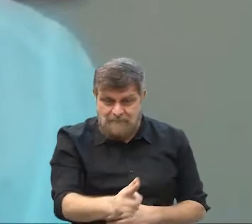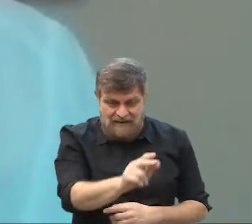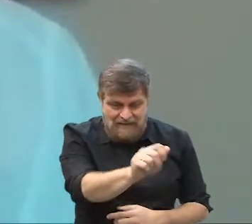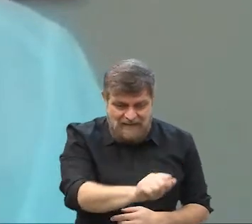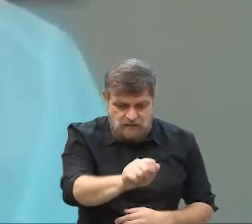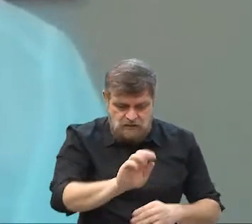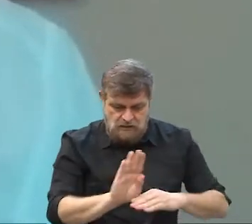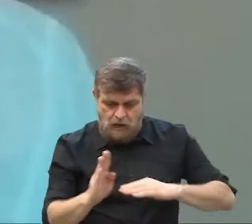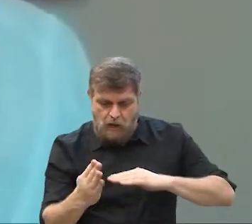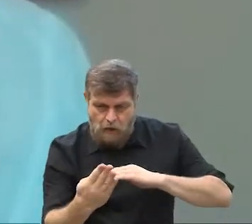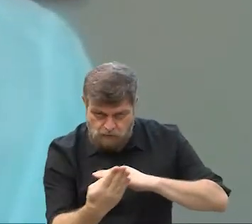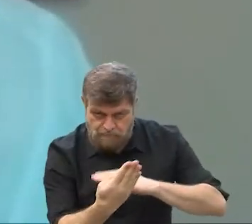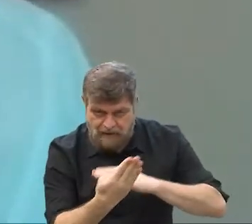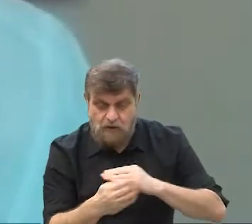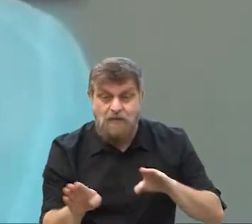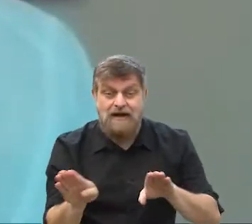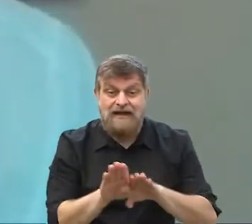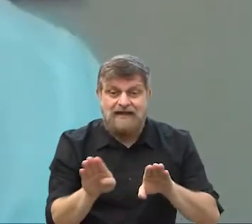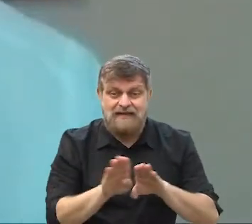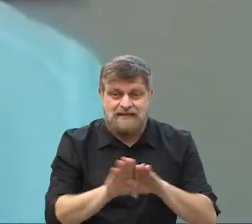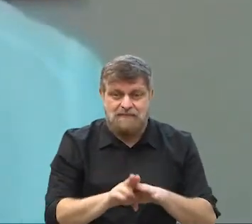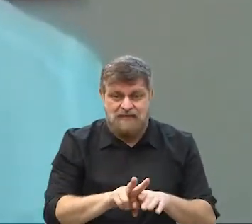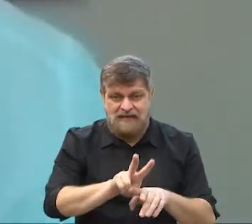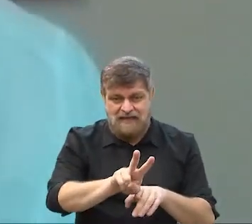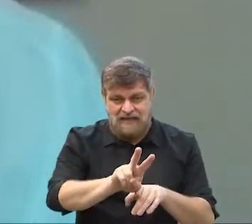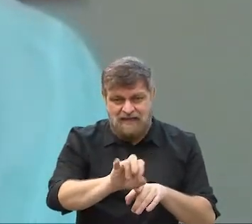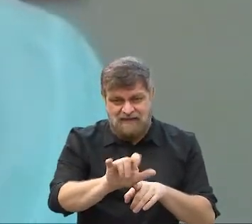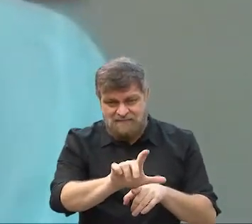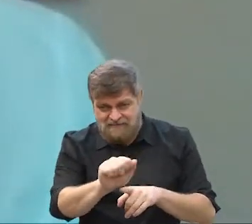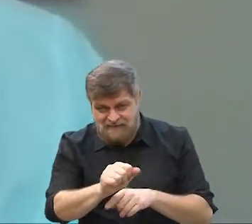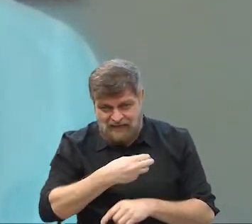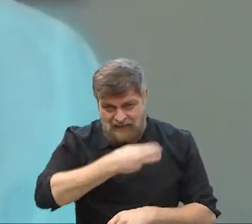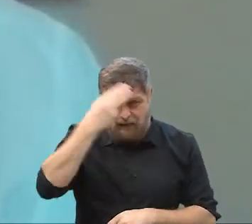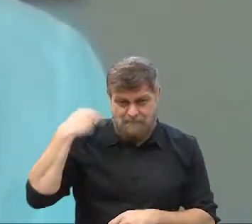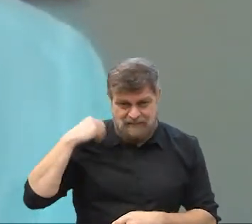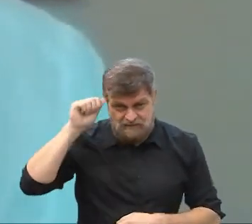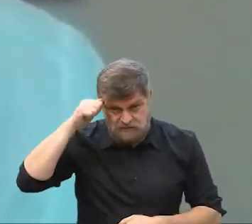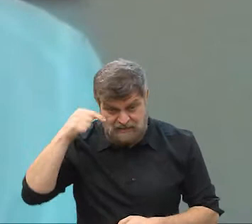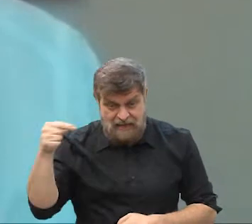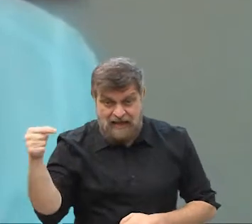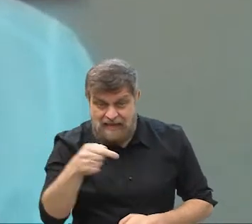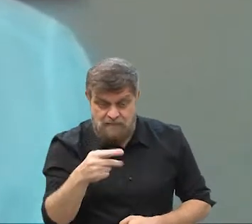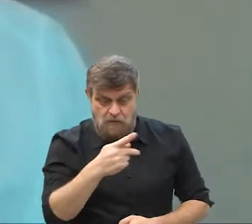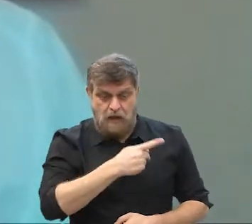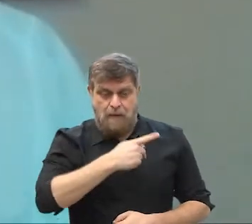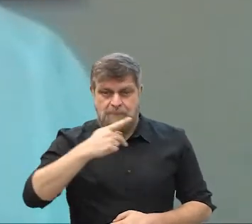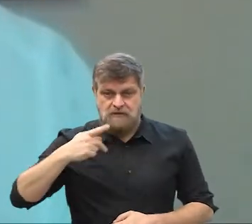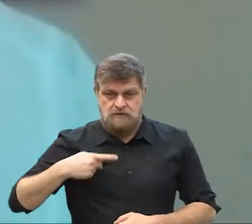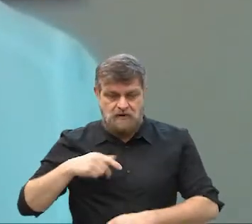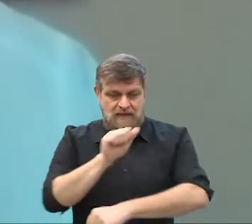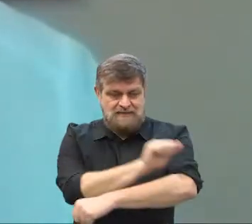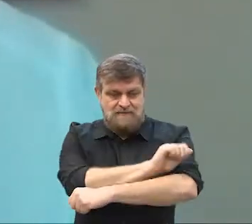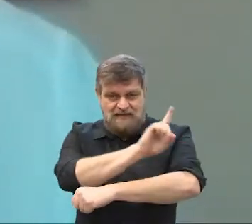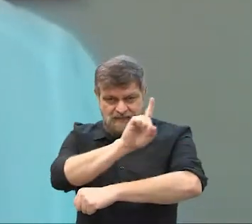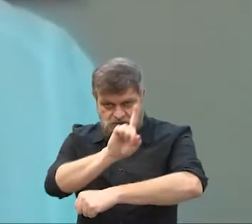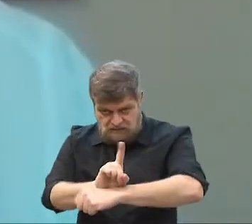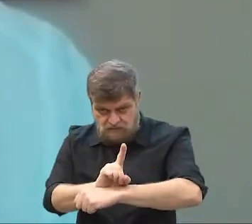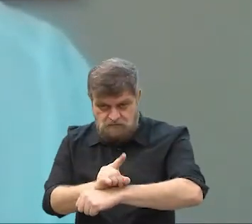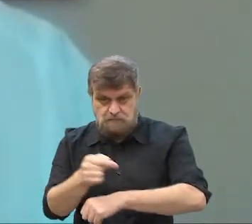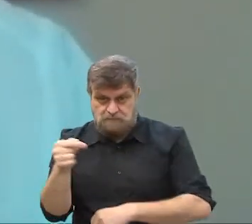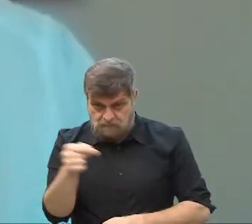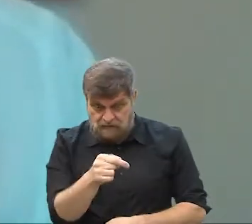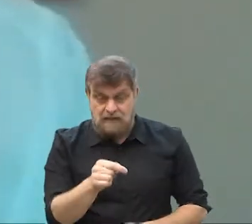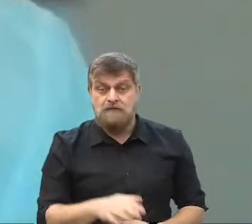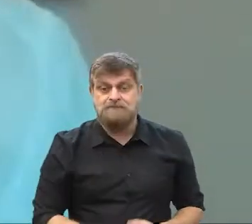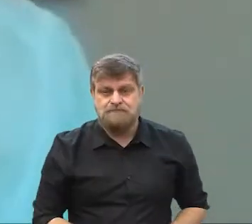Vila Aparecidinha. Ele foi pastor da Igreja Evangélica Assembleia de Deus, Ministério Belém,